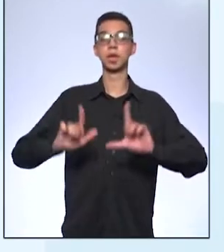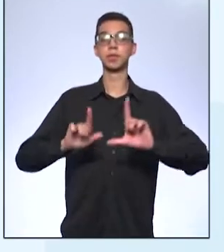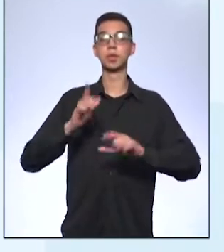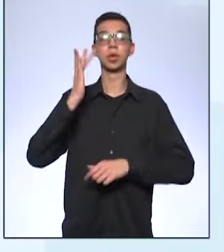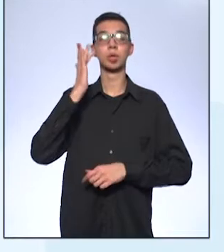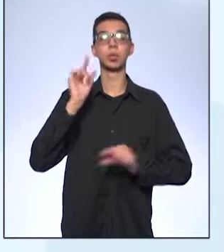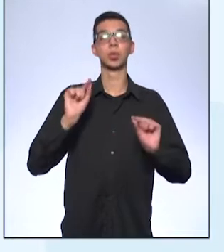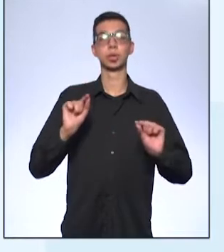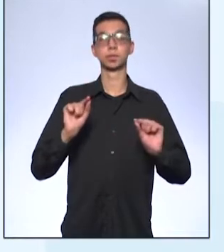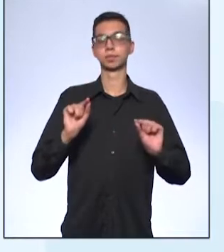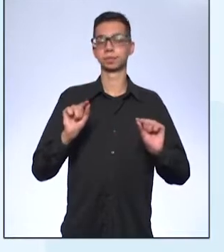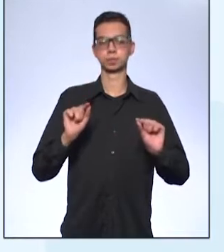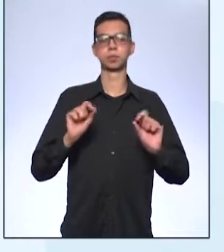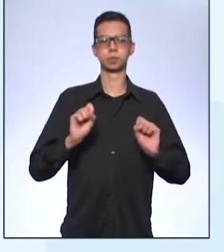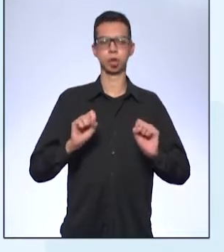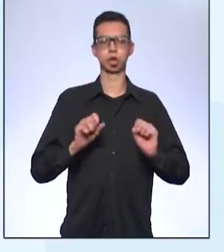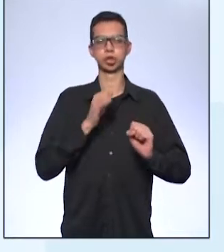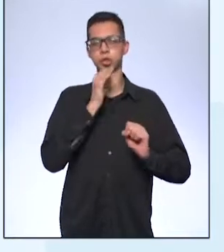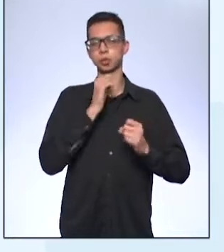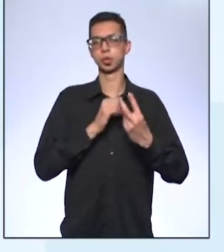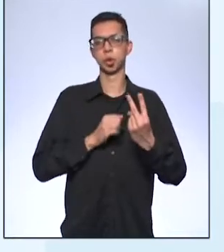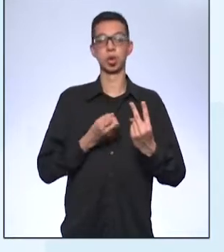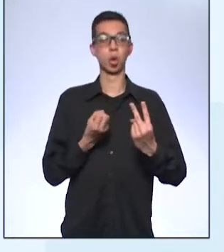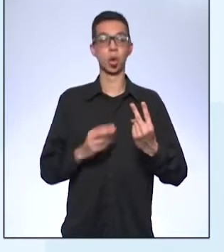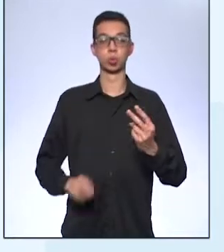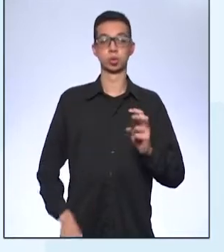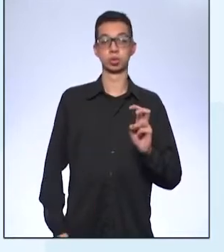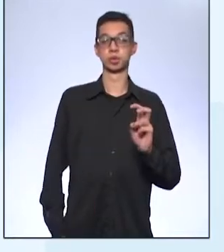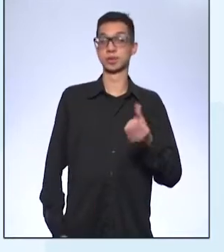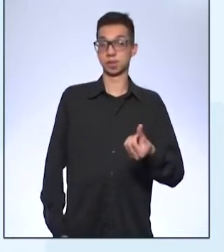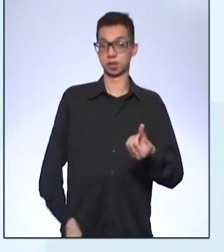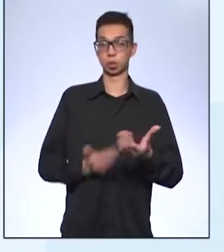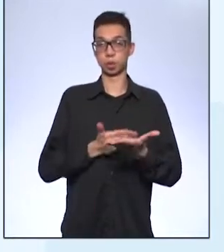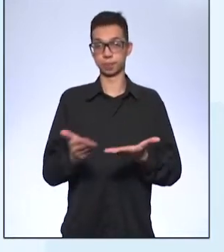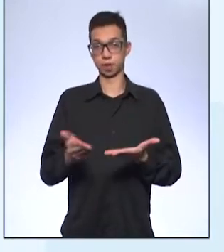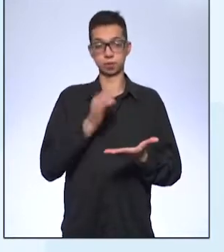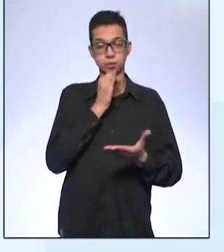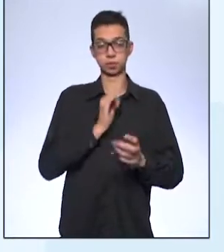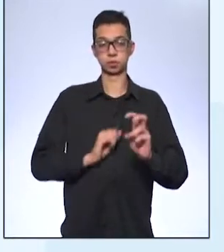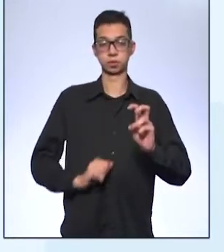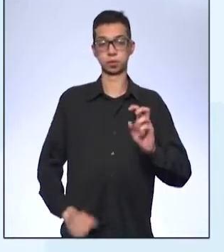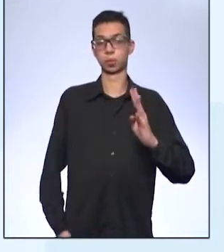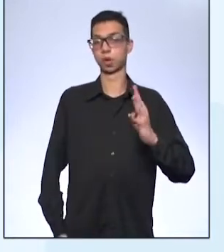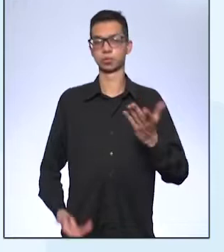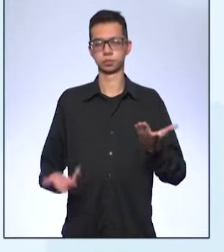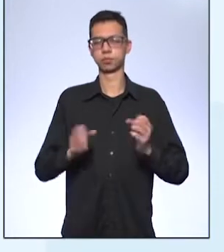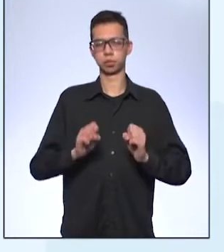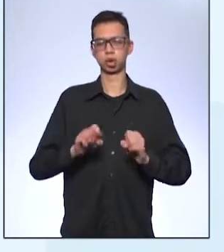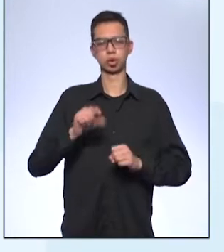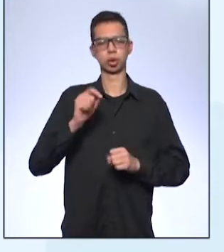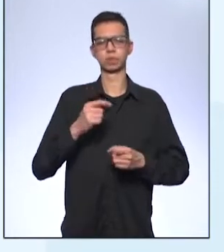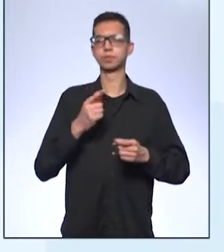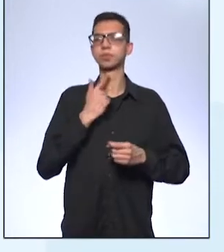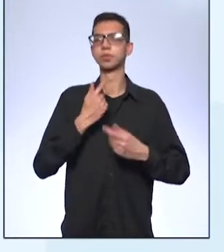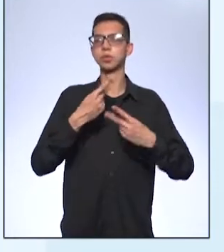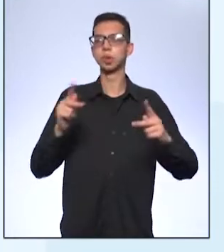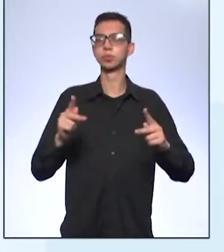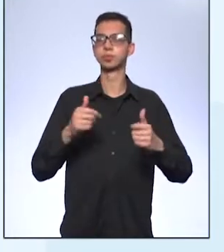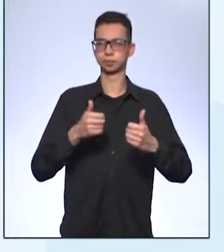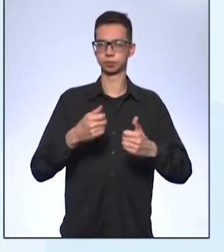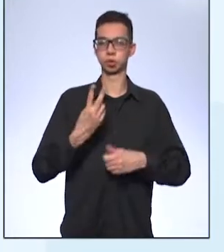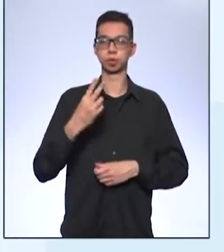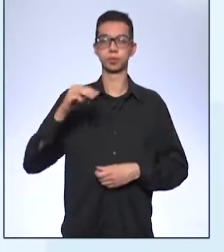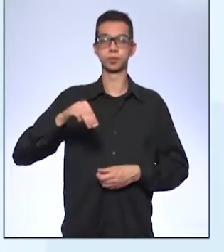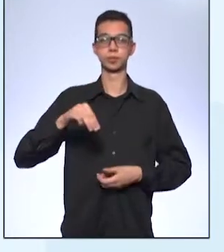pode começar de baixo para cima, pega aleatório. Então, vocês escolhem quais as frases, pelo menos 3 frases, certo? Então, vamos lá.